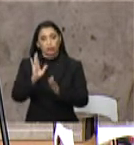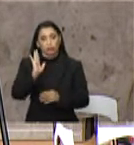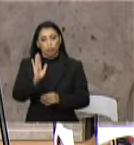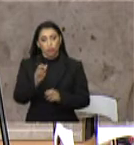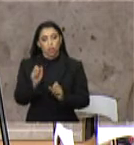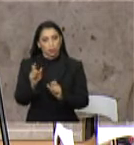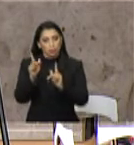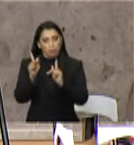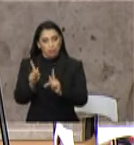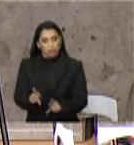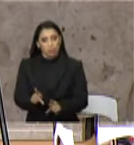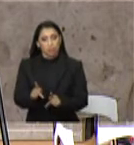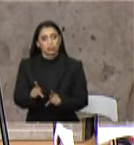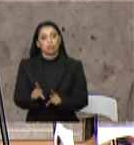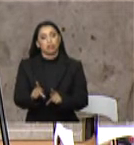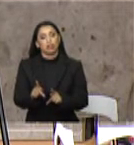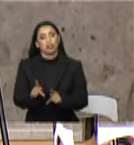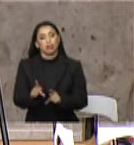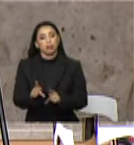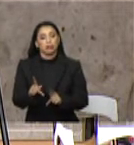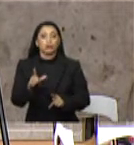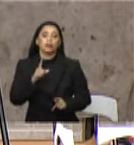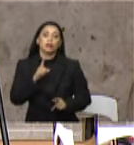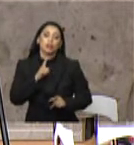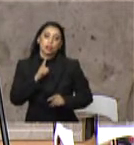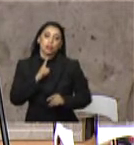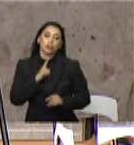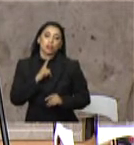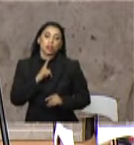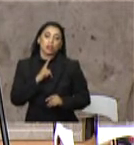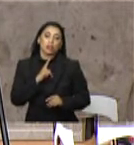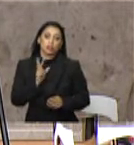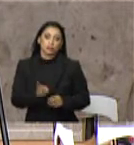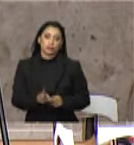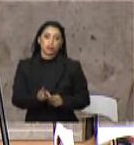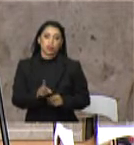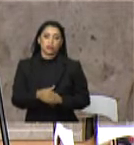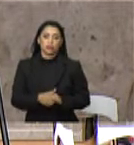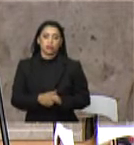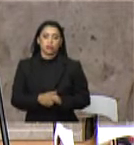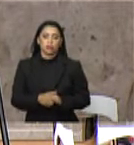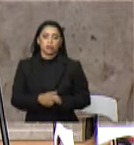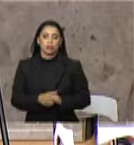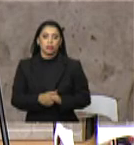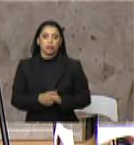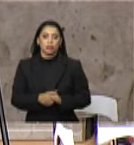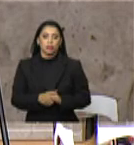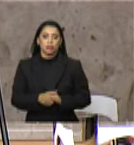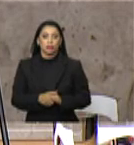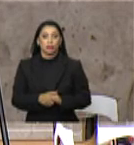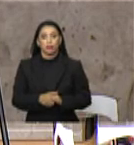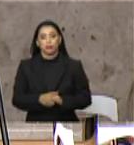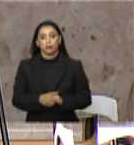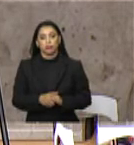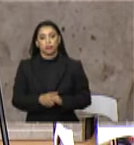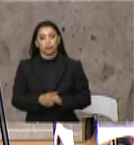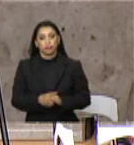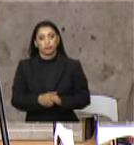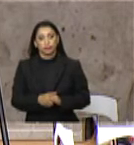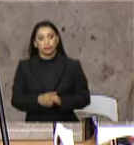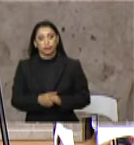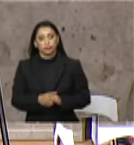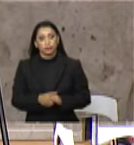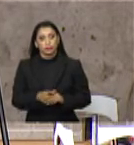aposentado ou afastado por qualquer motivo prevalece Então por essa razão eu não